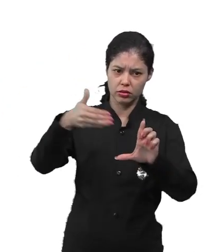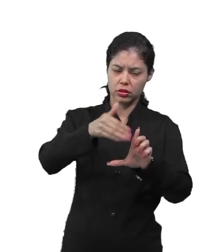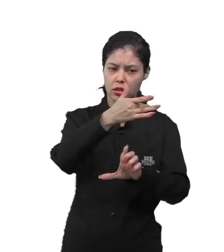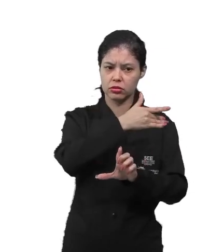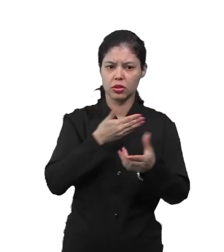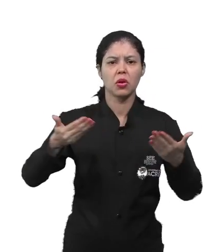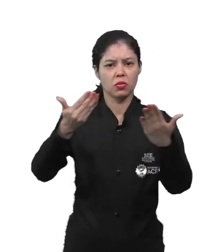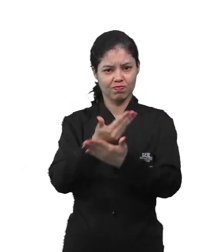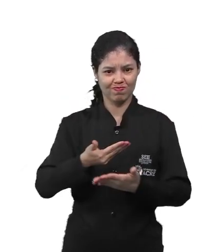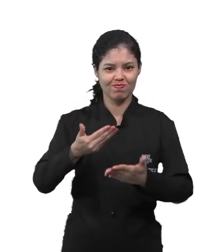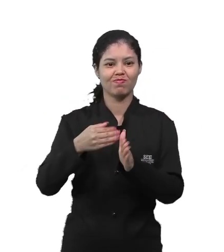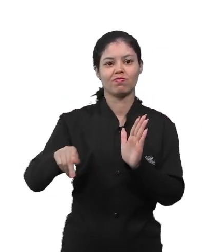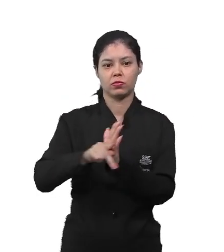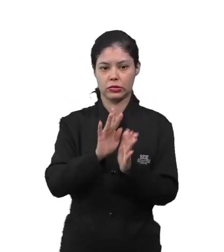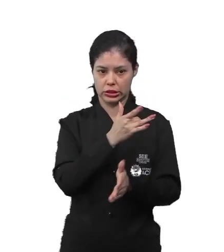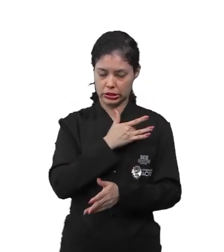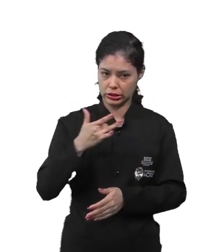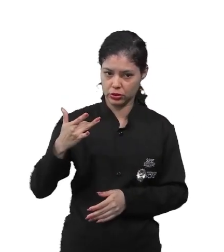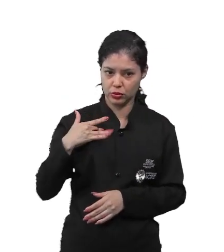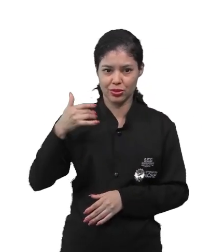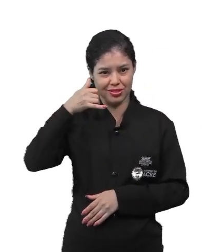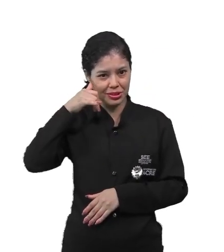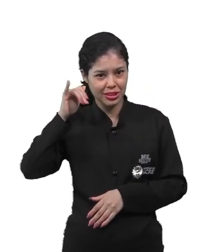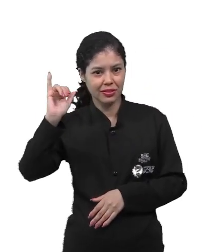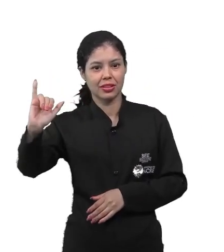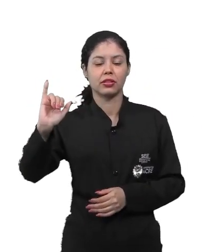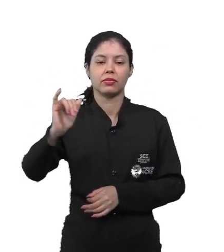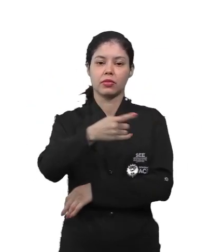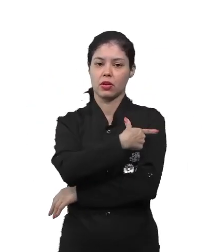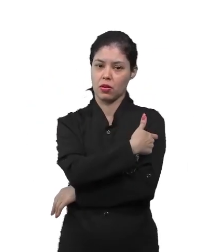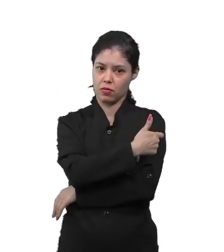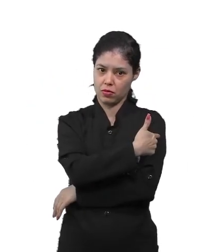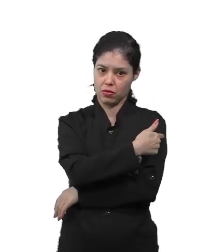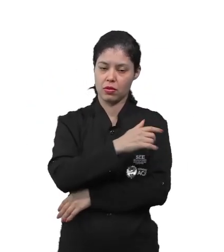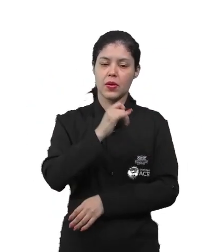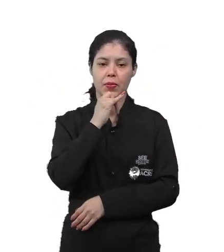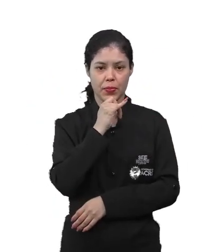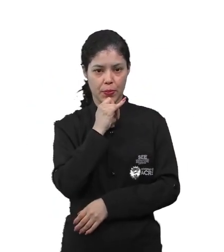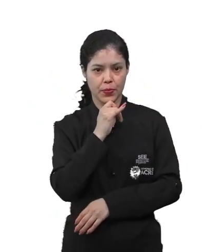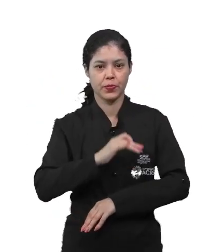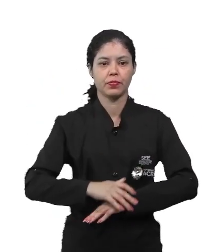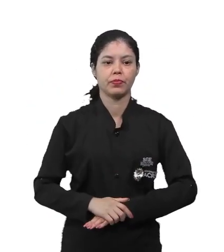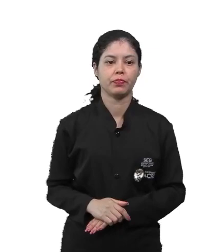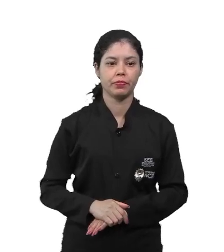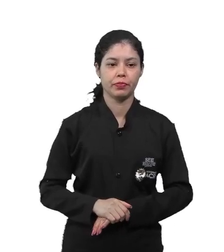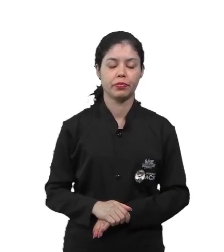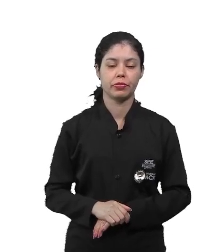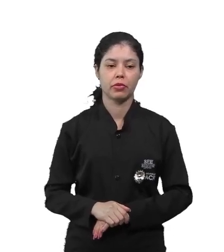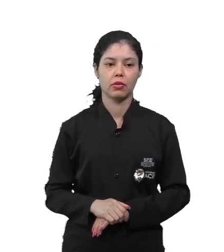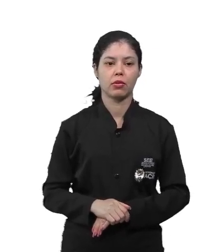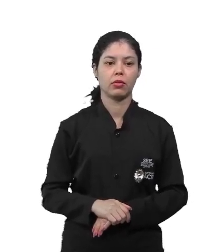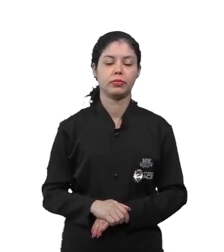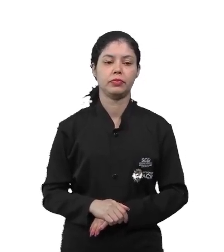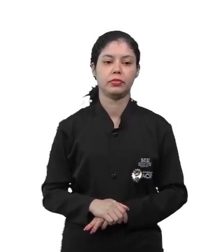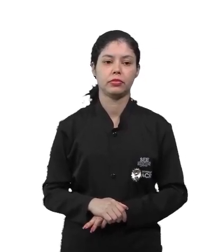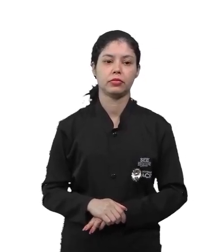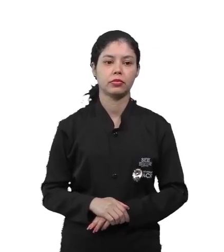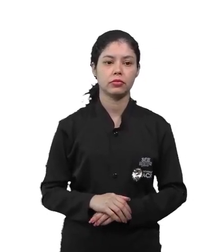Dificuldade de acesso a cuidados de saúde preventivos, como, por exemplo, vacinas.